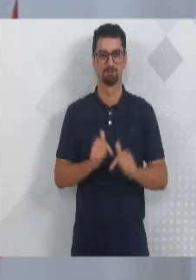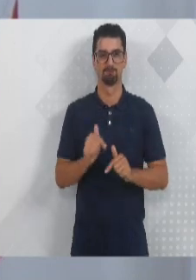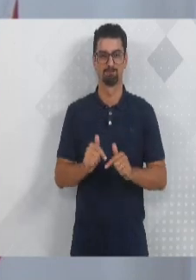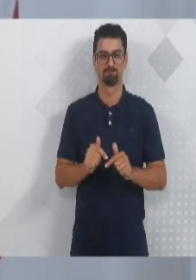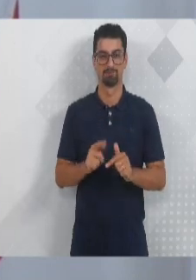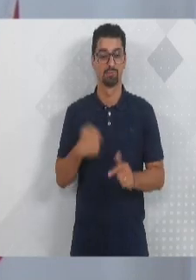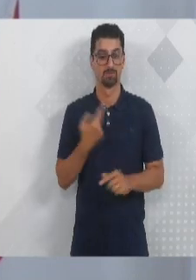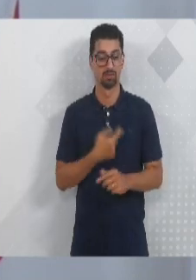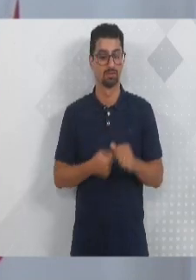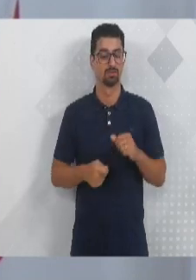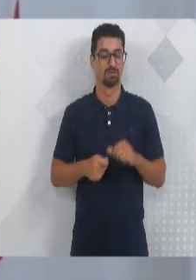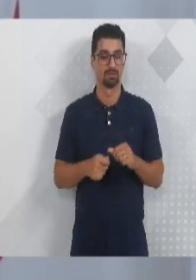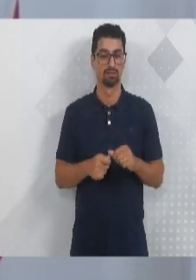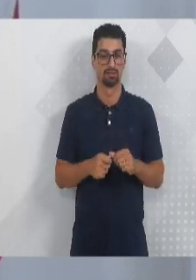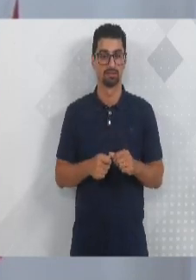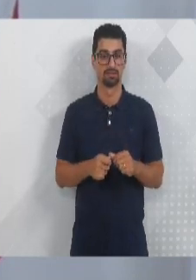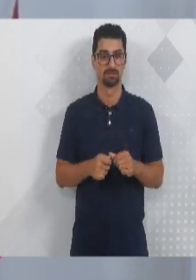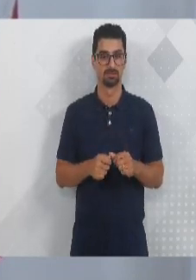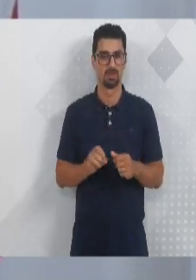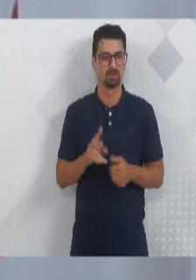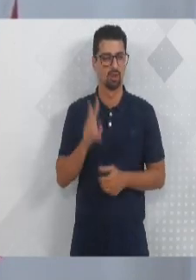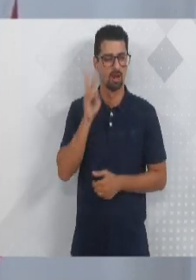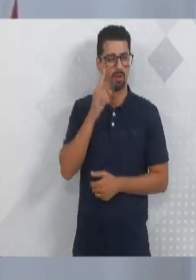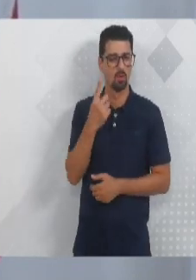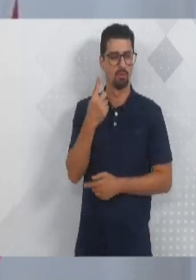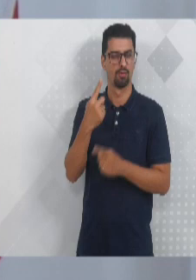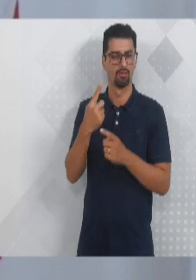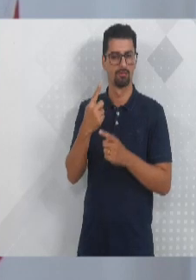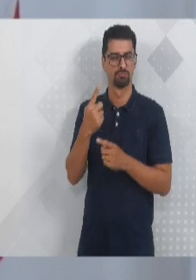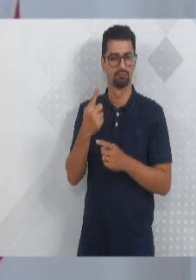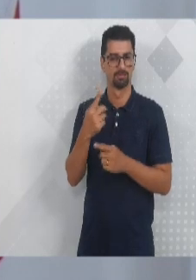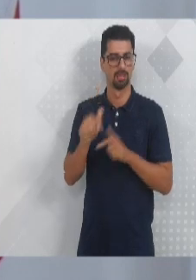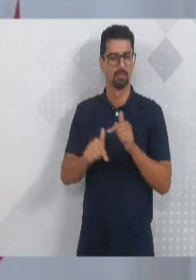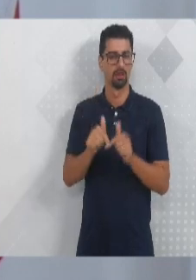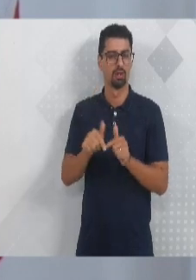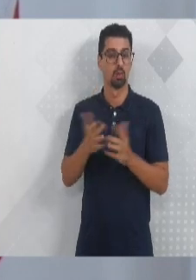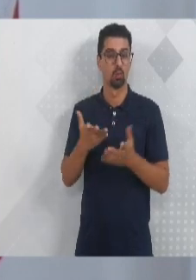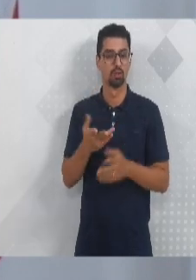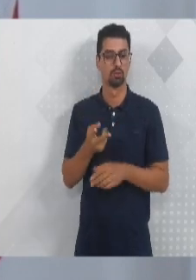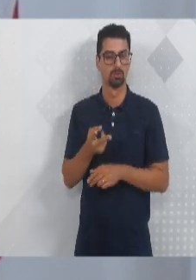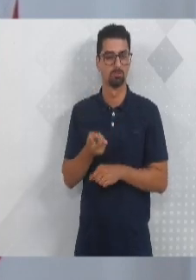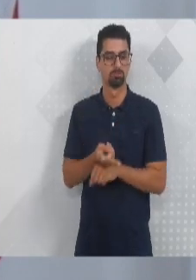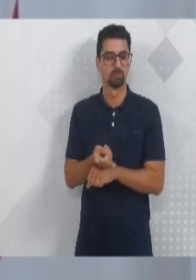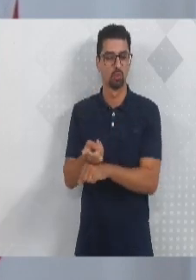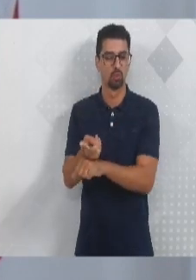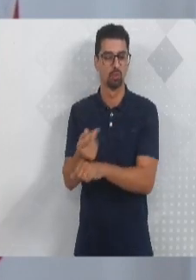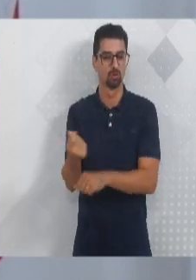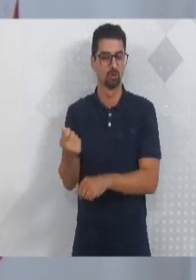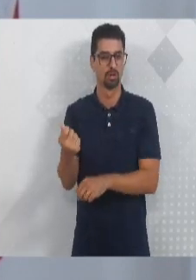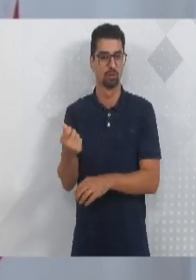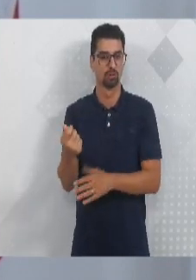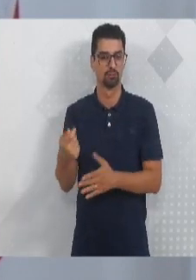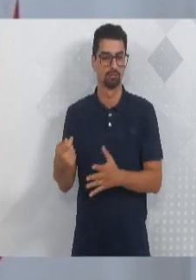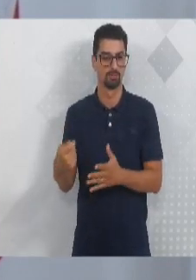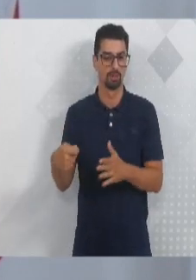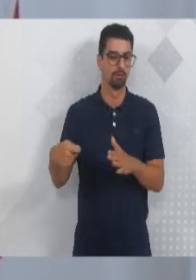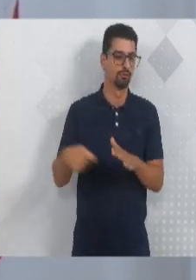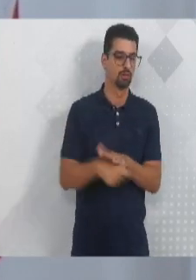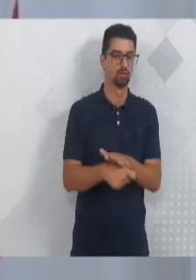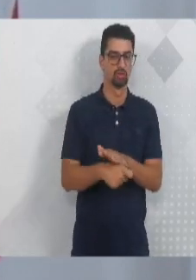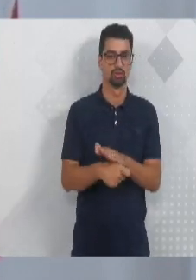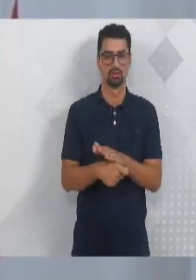gente fez eu só queria lembrar uma delas que quando buscamos o dinheiro para asfaltar José